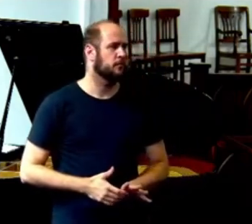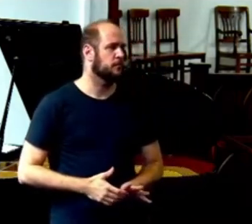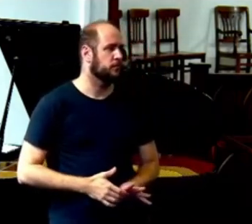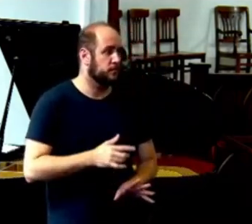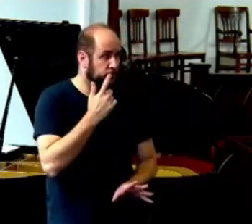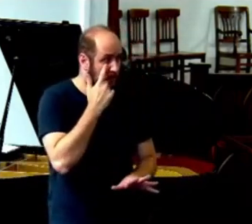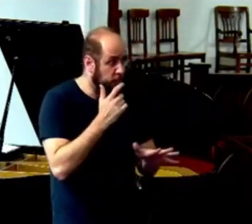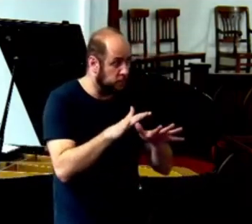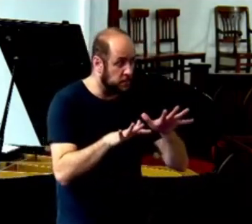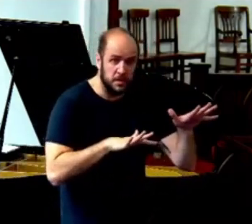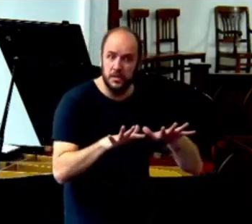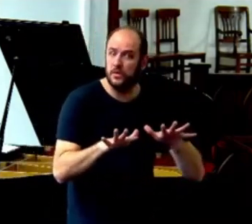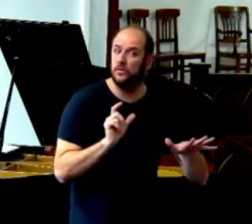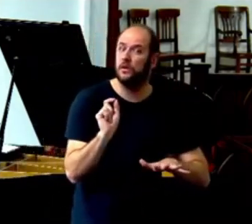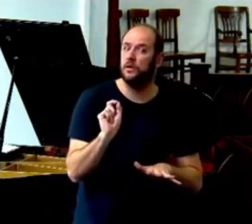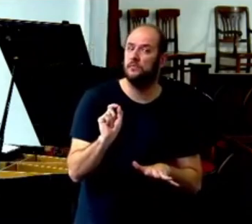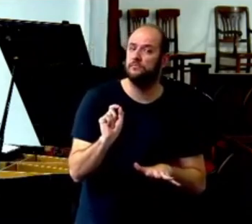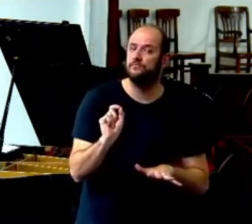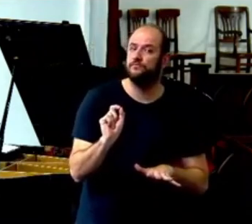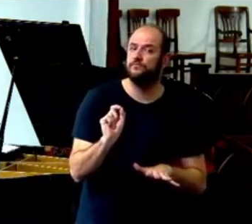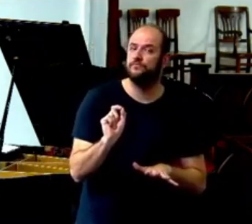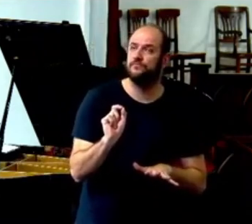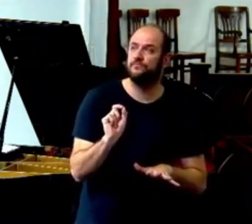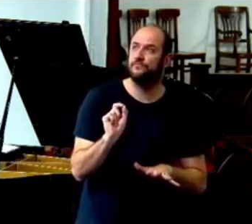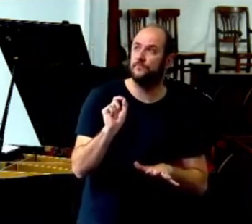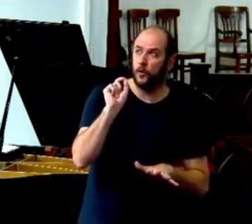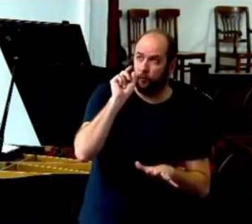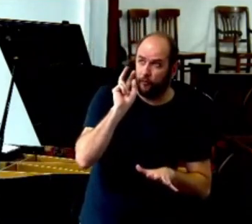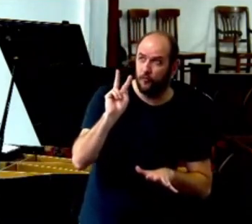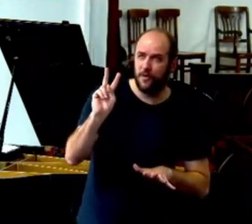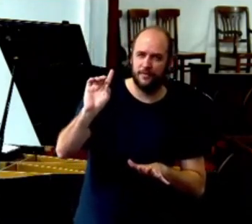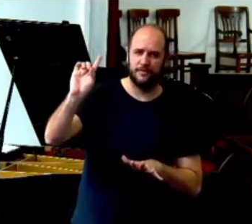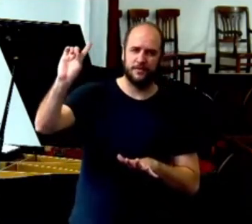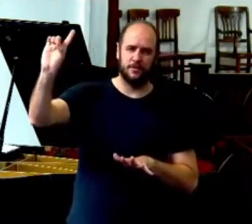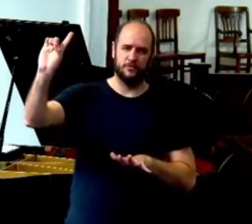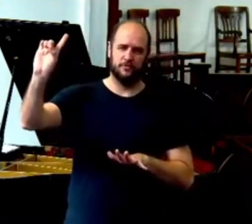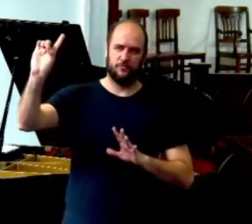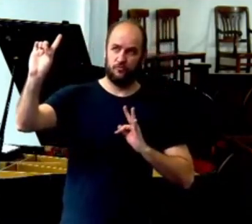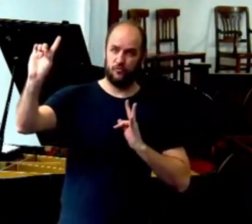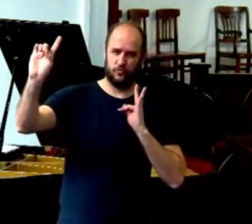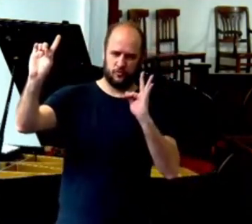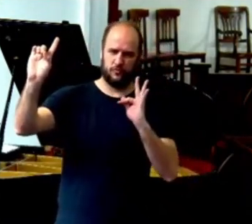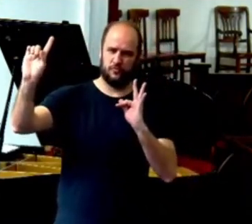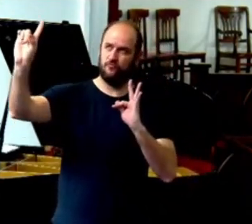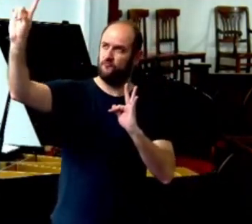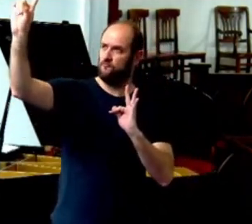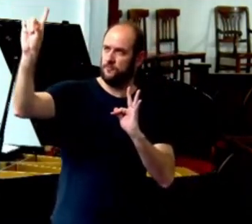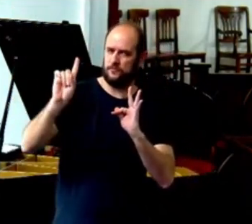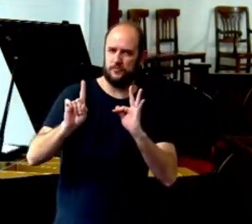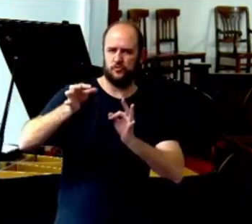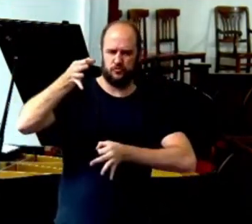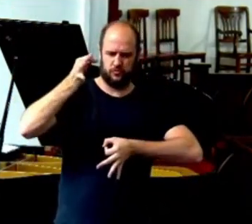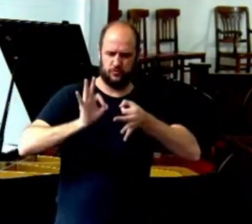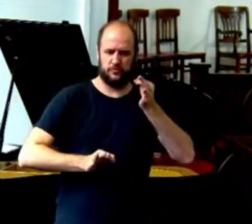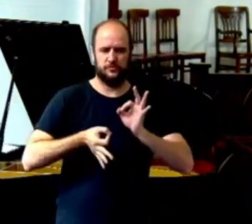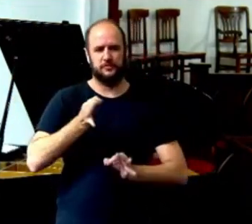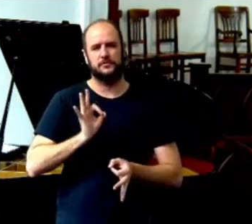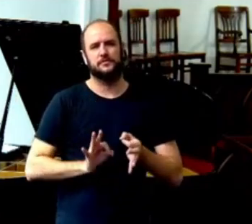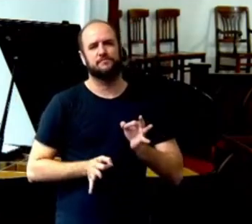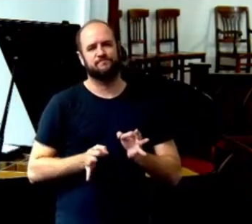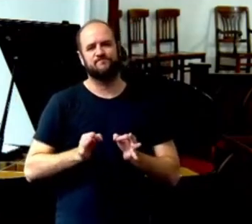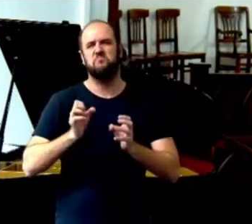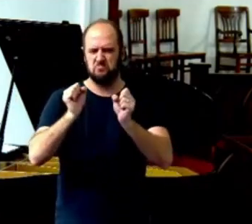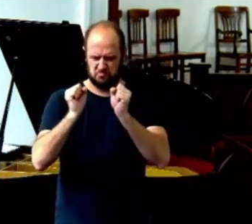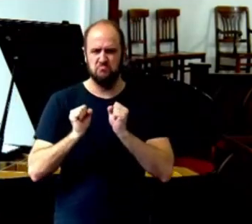E o perigo é se deparar com Deus como o grande e supremo juiz,